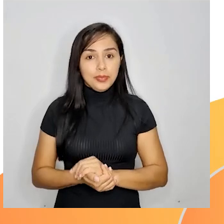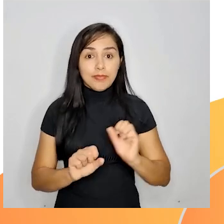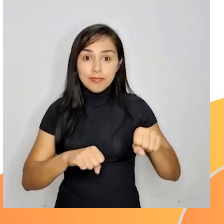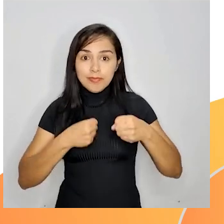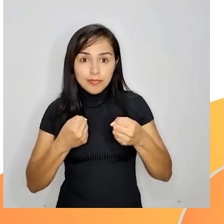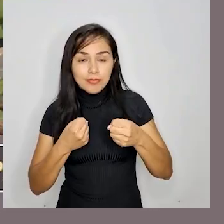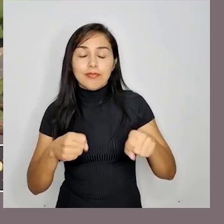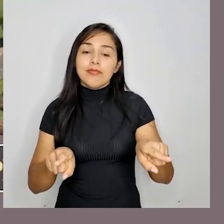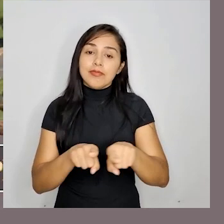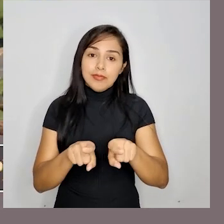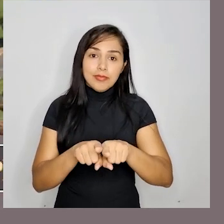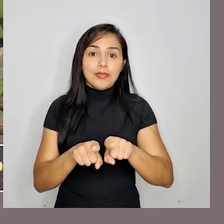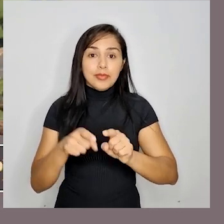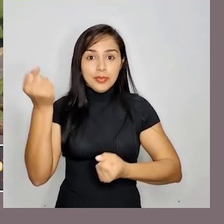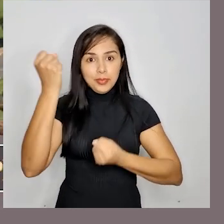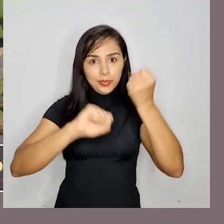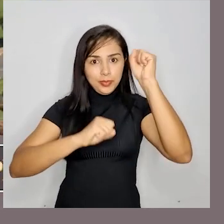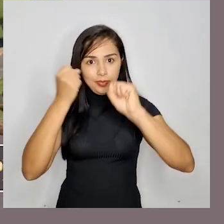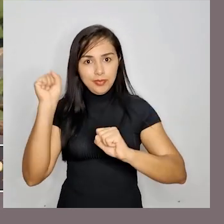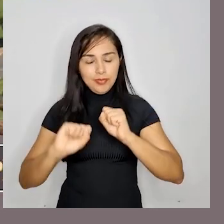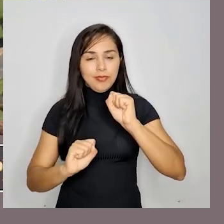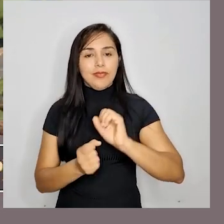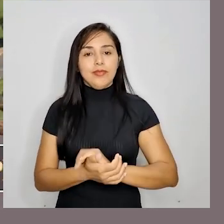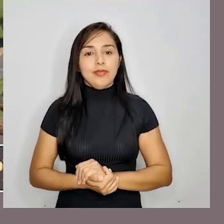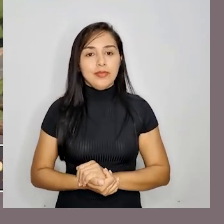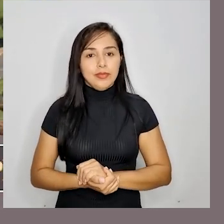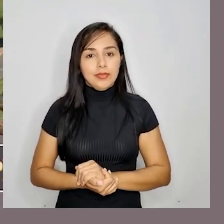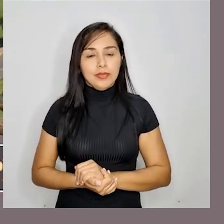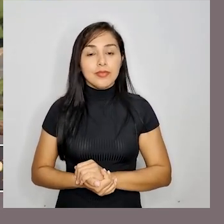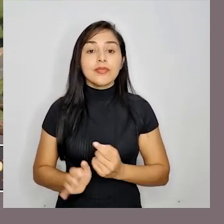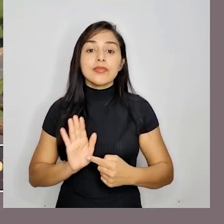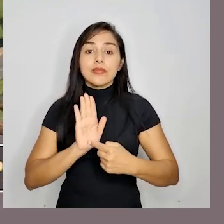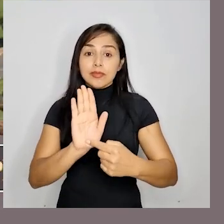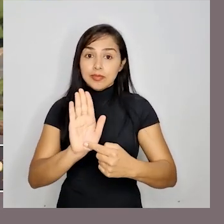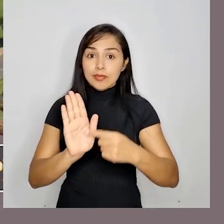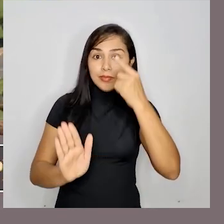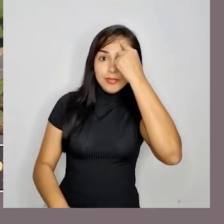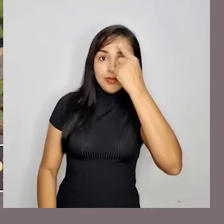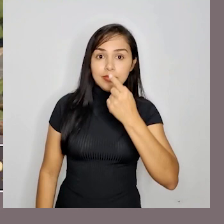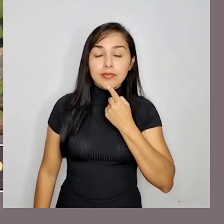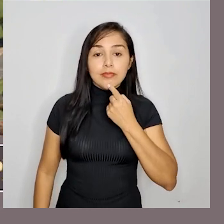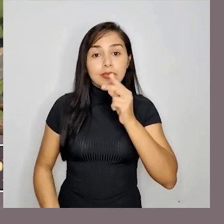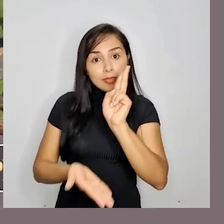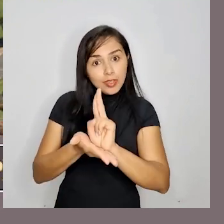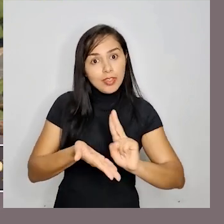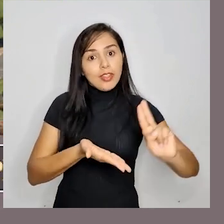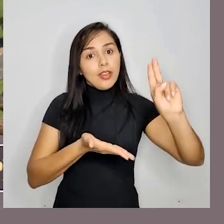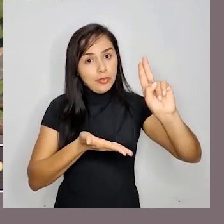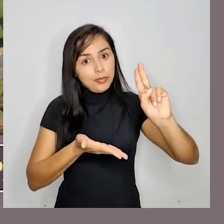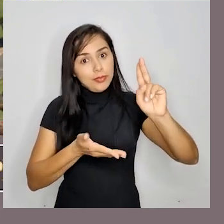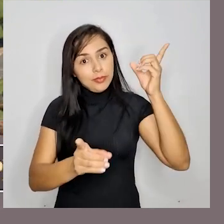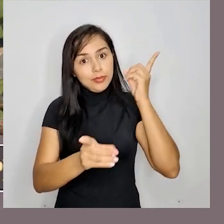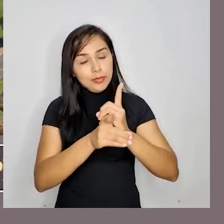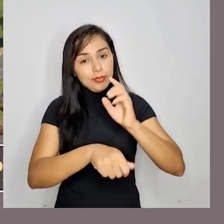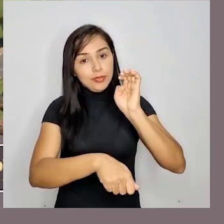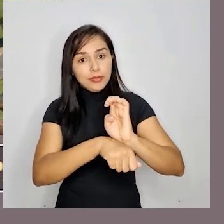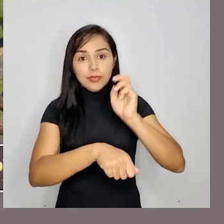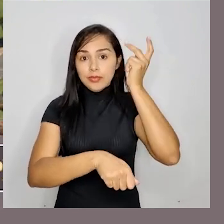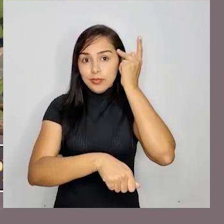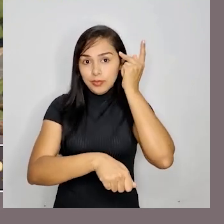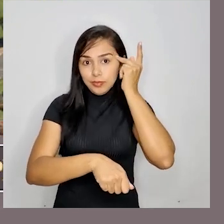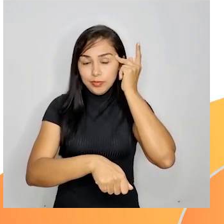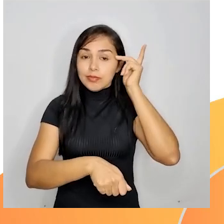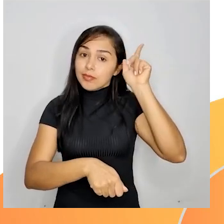função industrial. Aqui nós temos a imagem da Universidade de São Paulo, que fica na cidade de